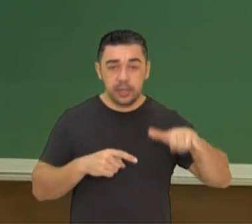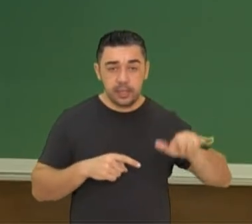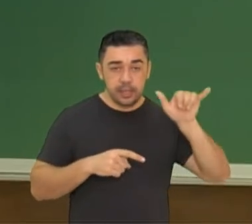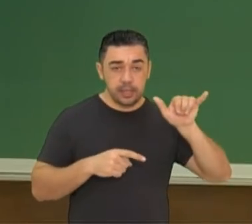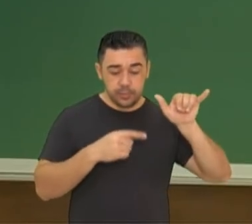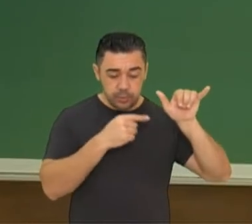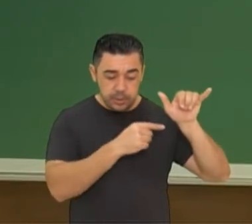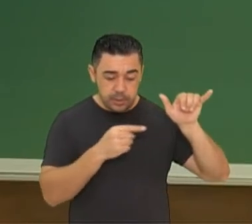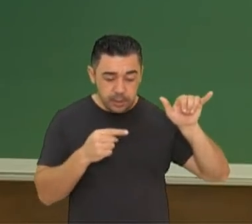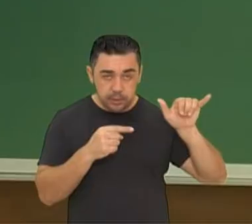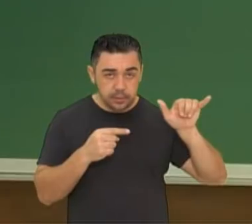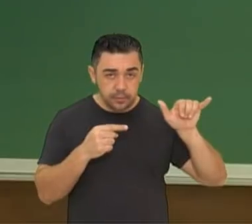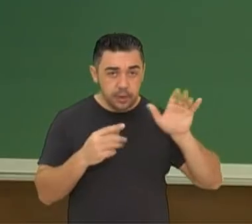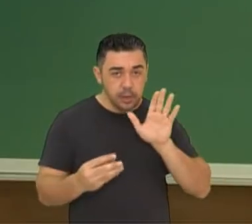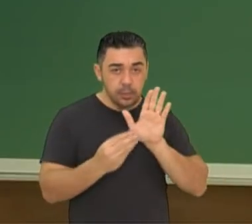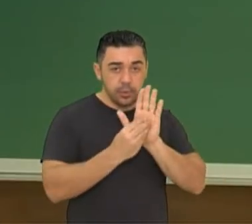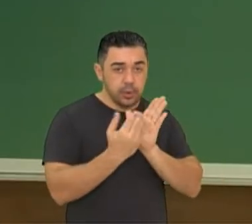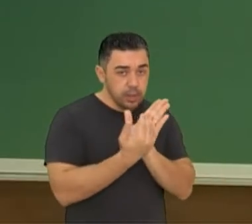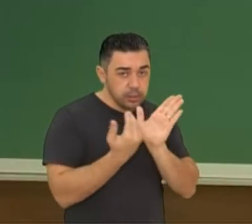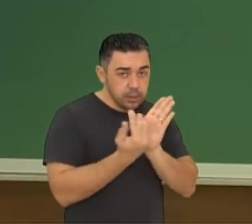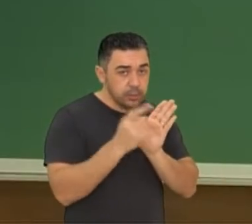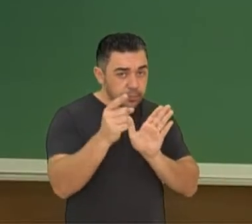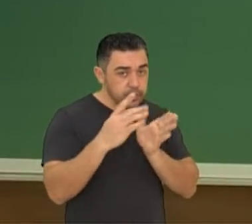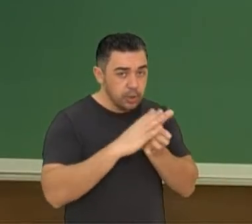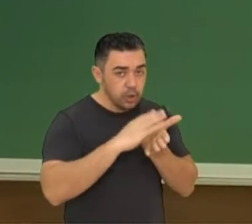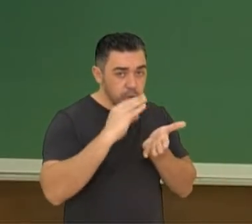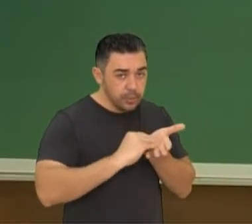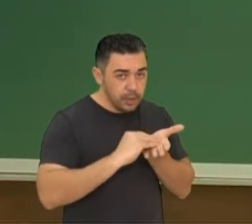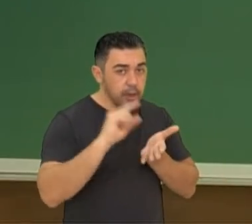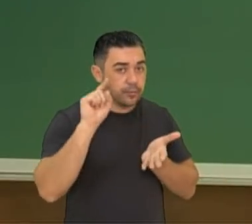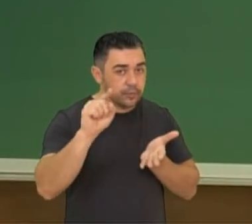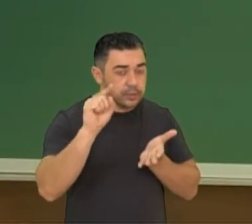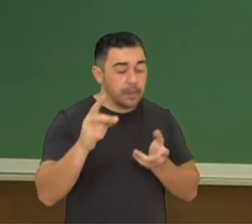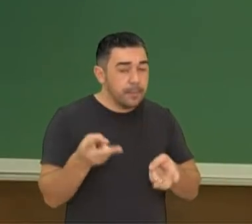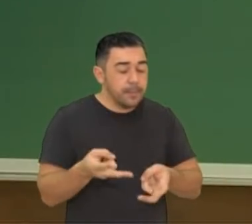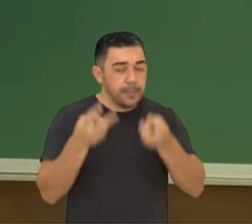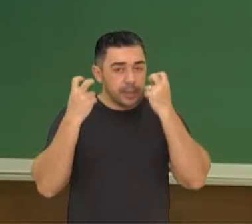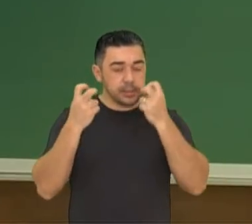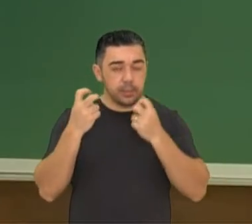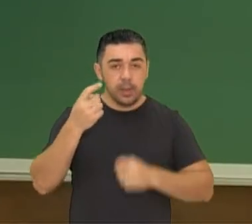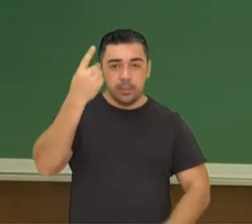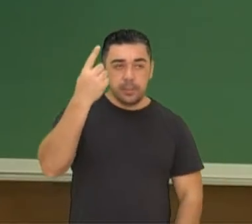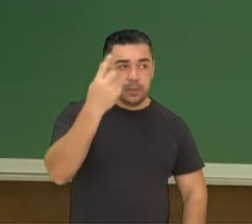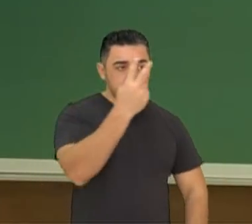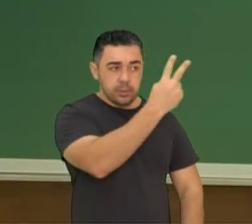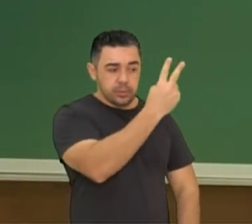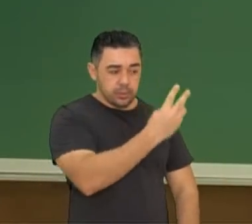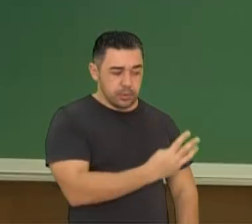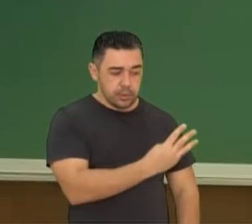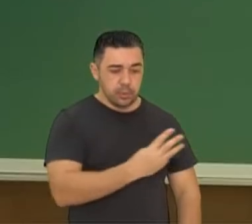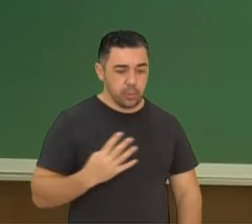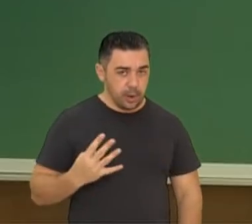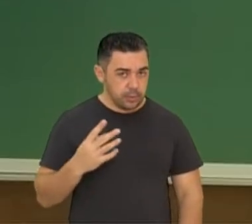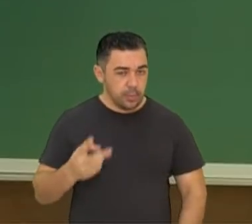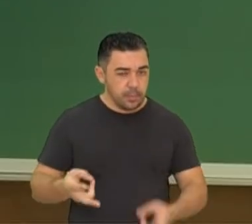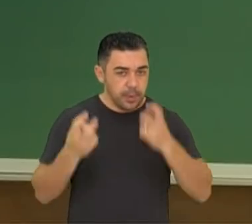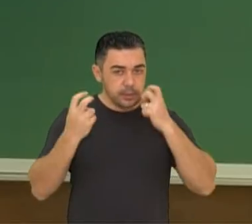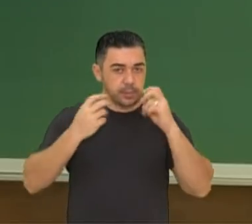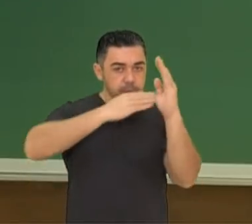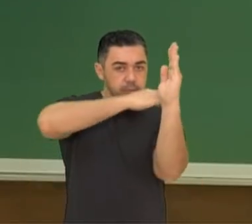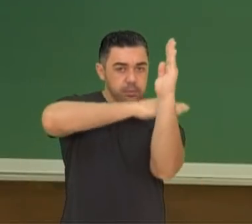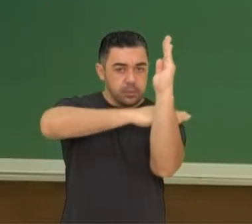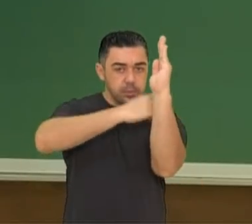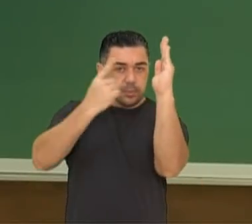Mais importante do que anotar essa informação, que eu vou te dar um tempinho agora, é você perceber essa informação no desenho do plano cartesiano.